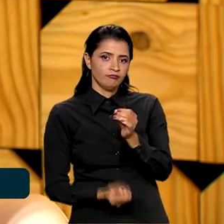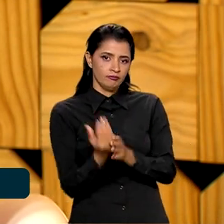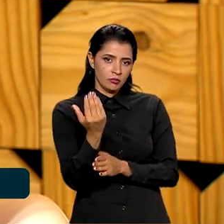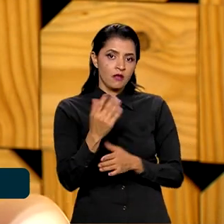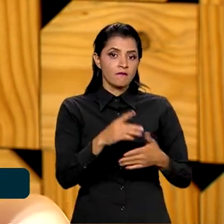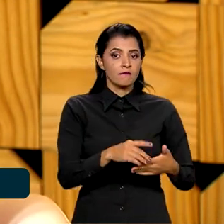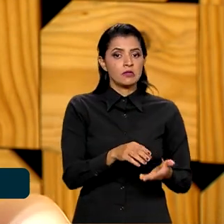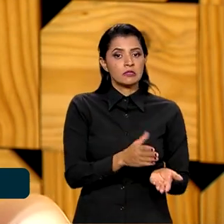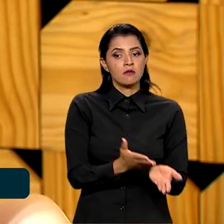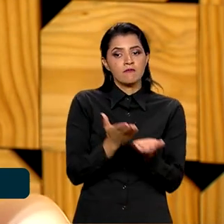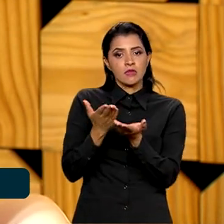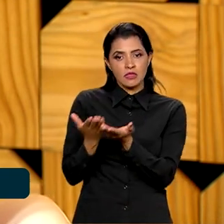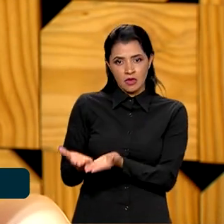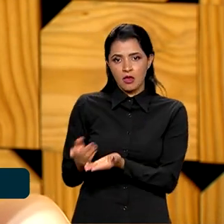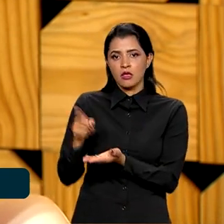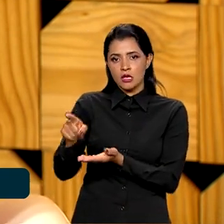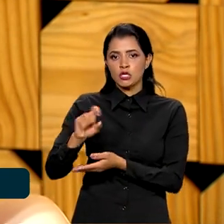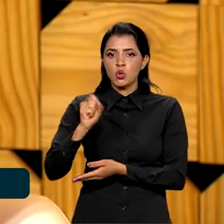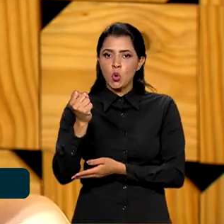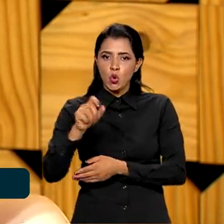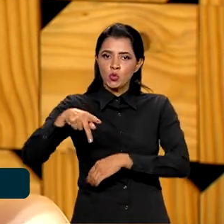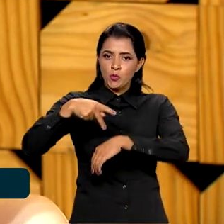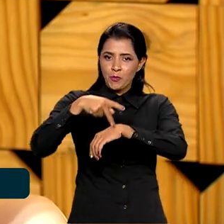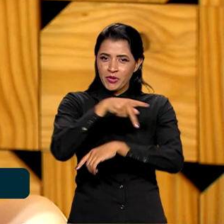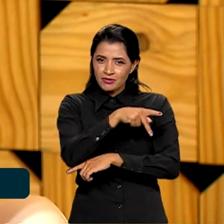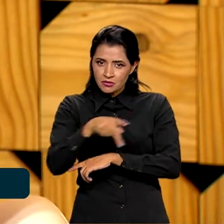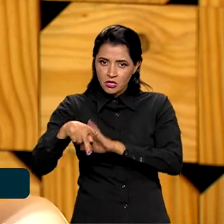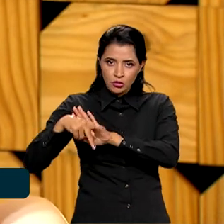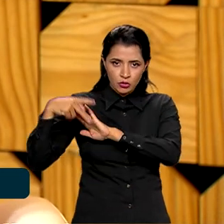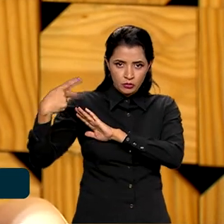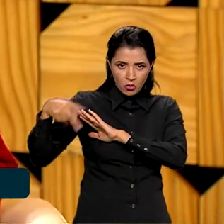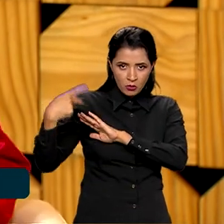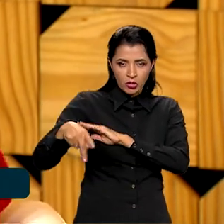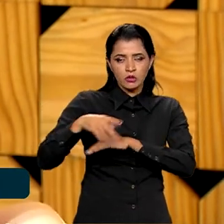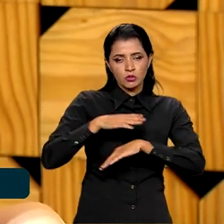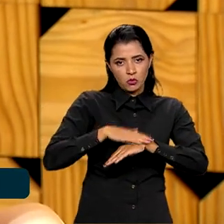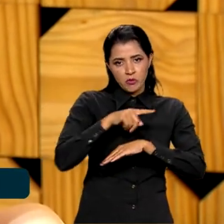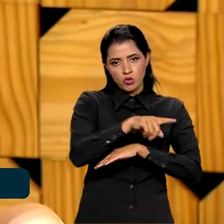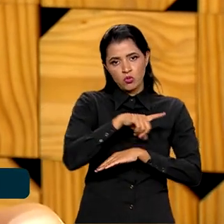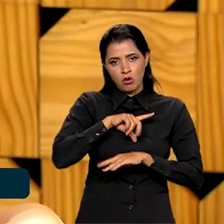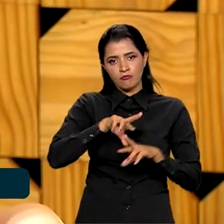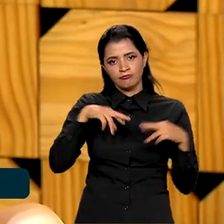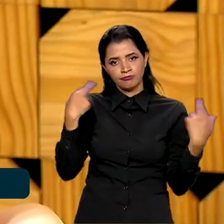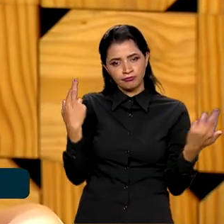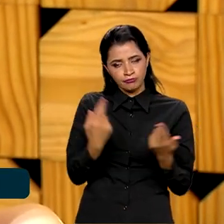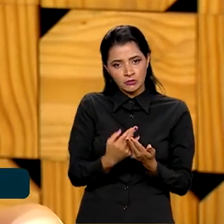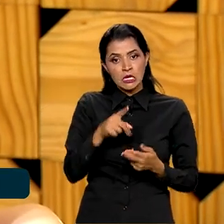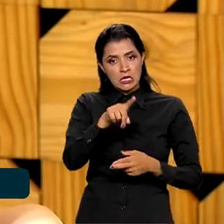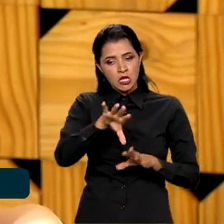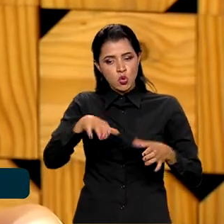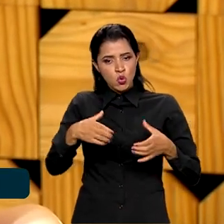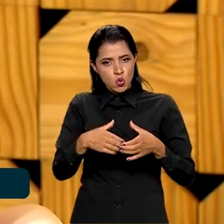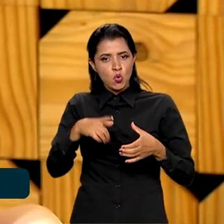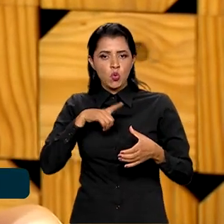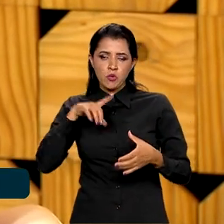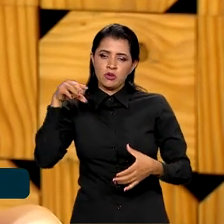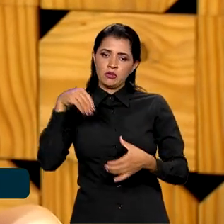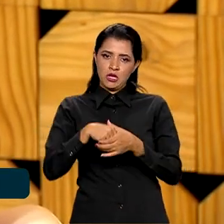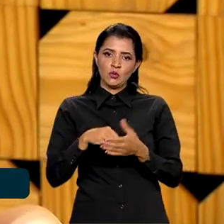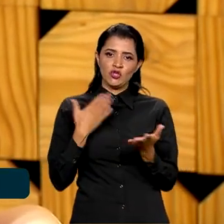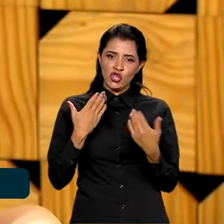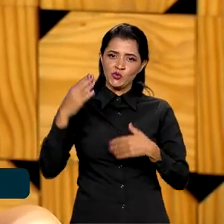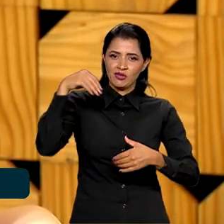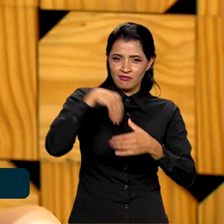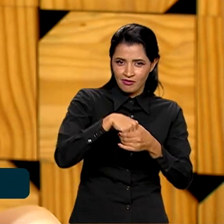a esses 8 chefes de Estado durante a Cúpula da Amazônia. Então, os diálogos, na verdade, eles compõem a Cúpula da Amazônia, né?